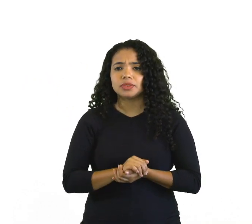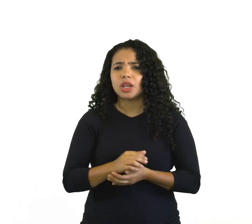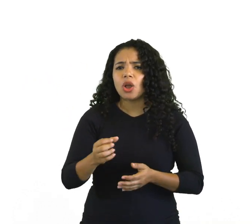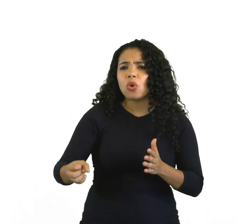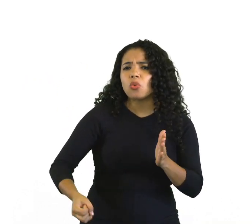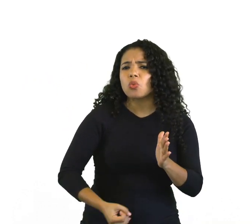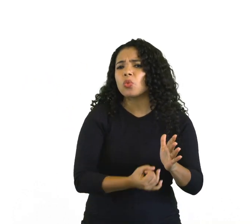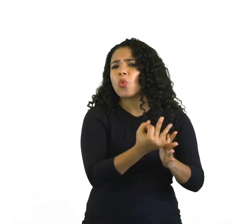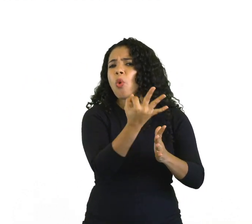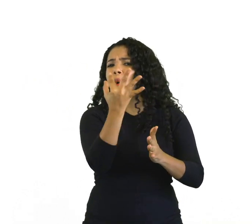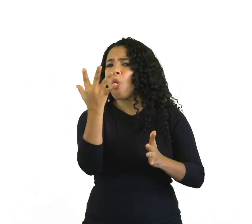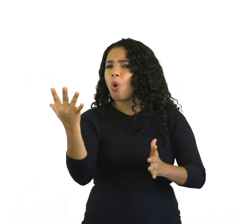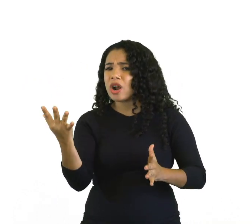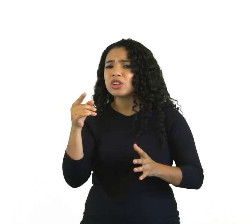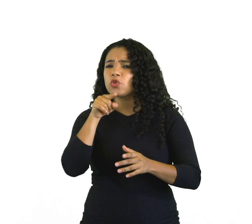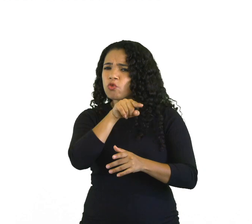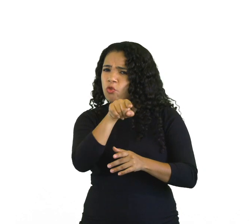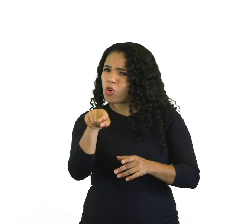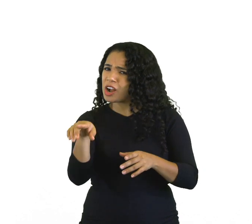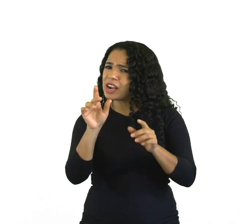vezes você não já fez